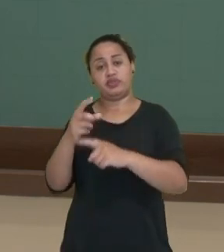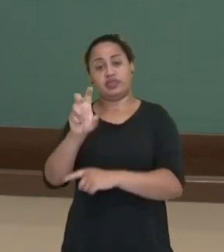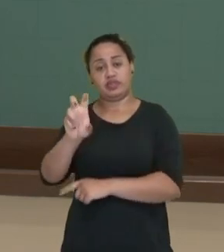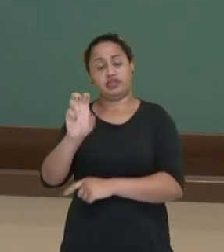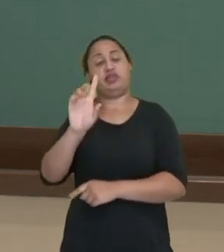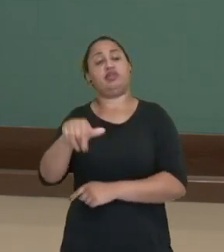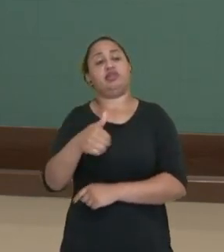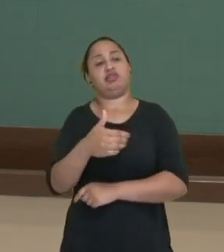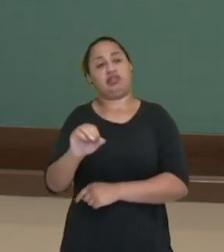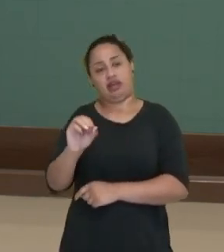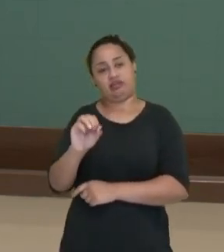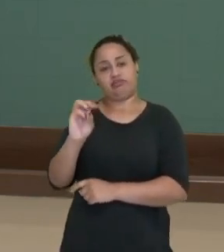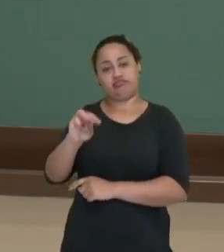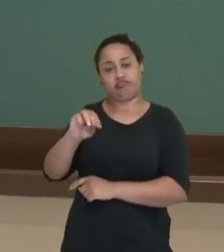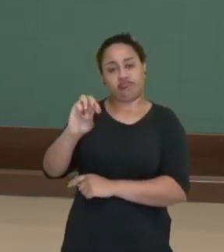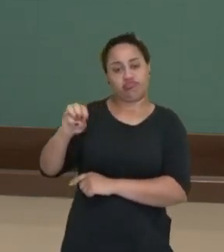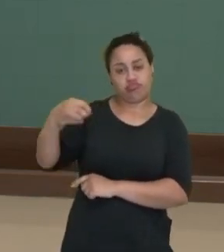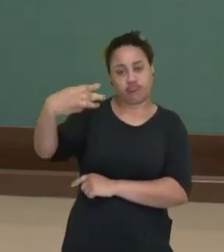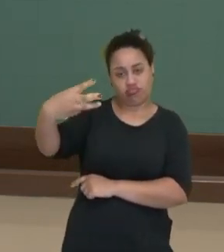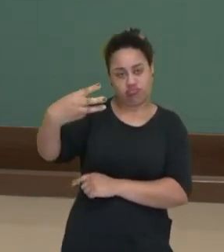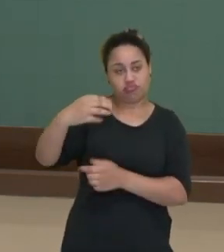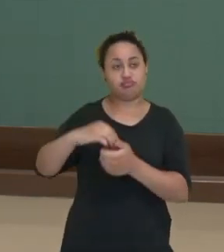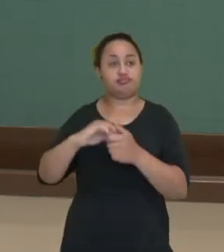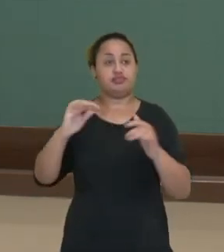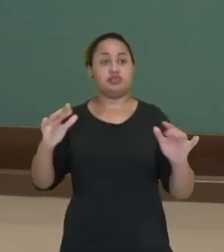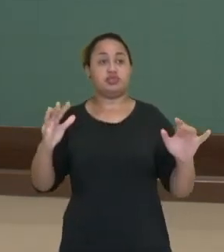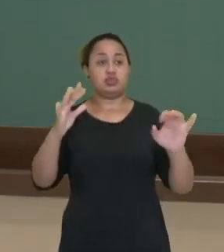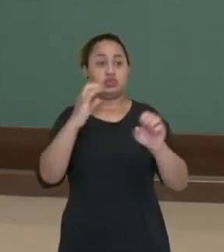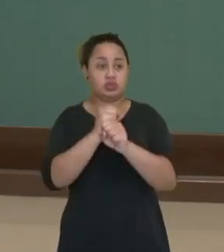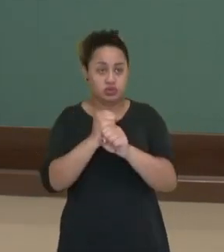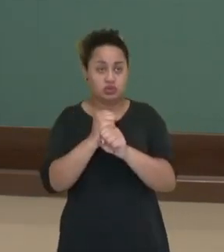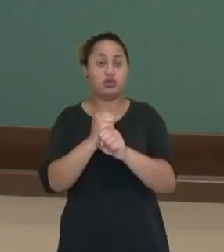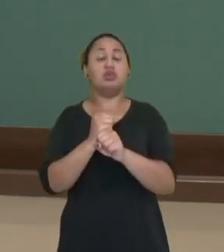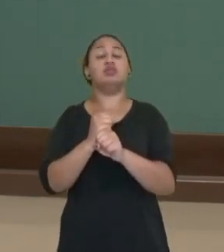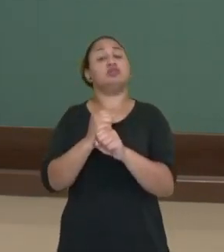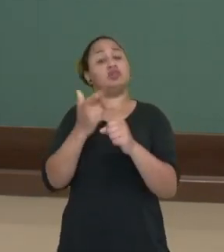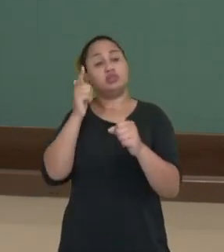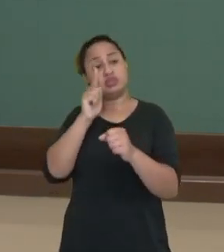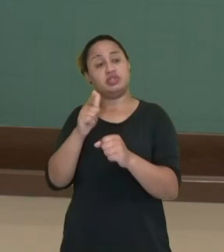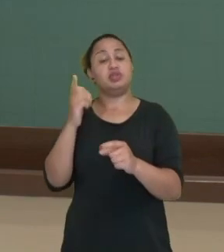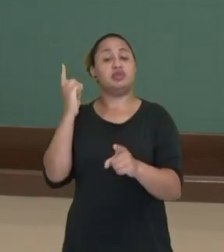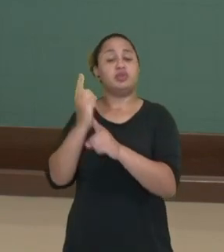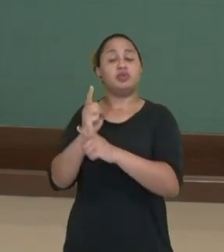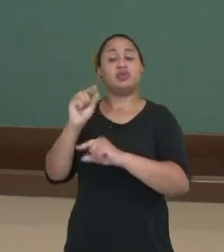10 metros cúbicos. Somando os dois, portanto, o volume